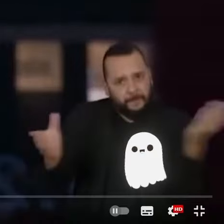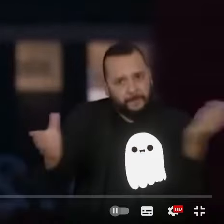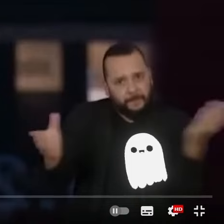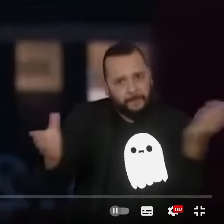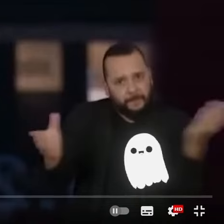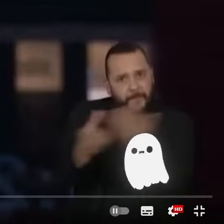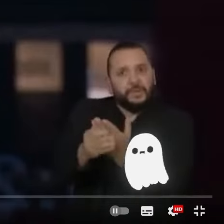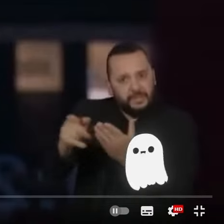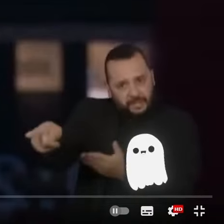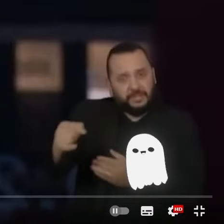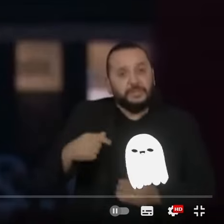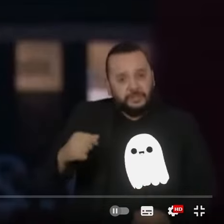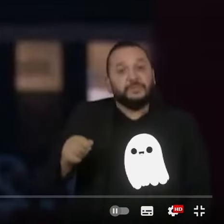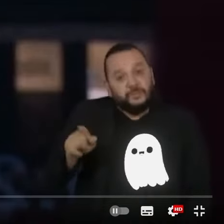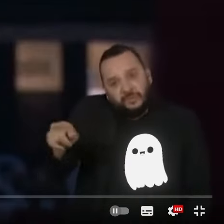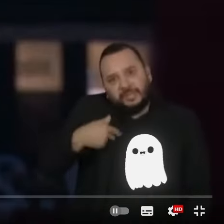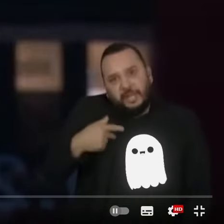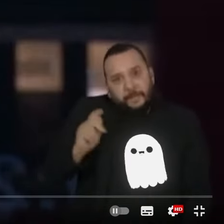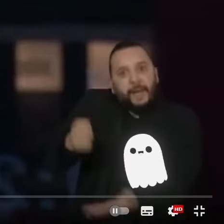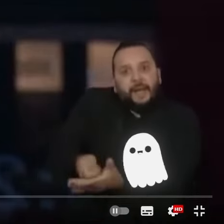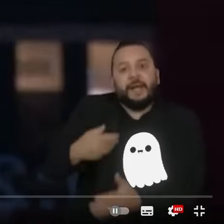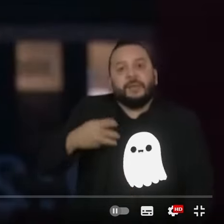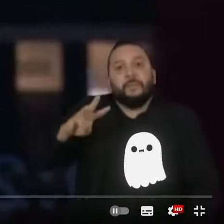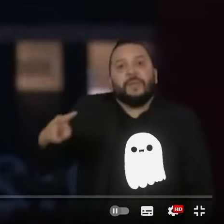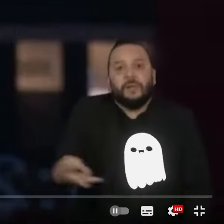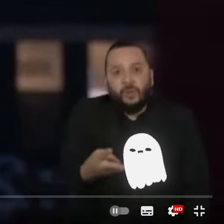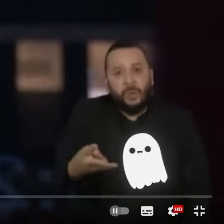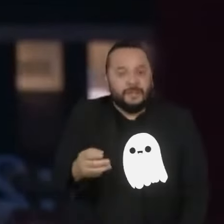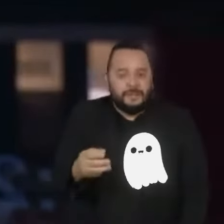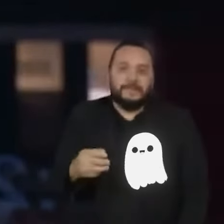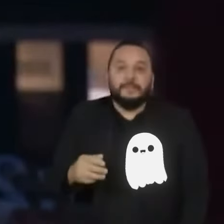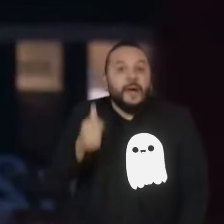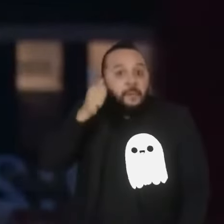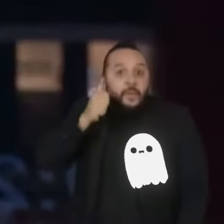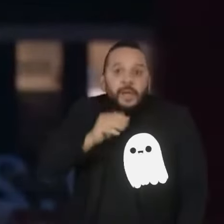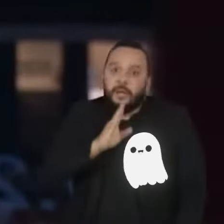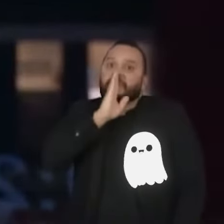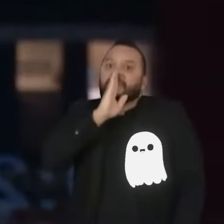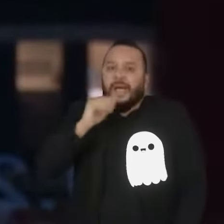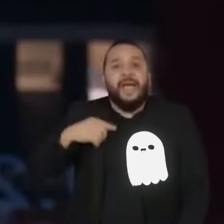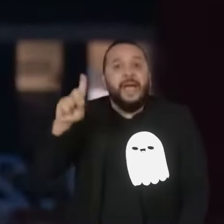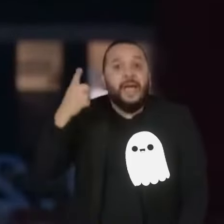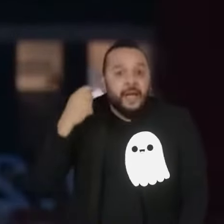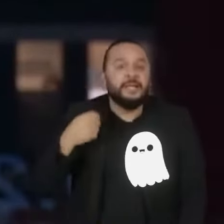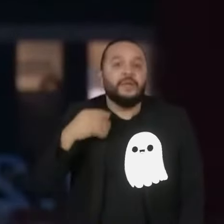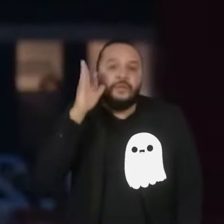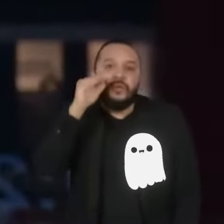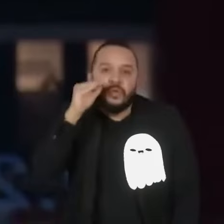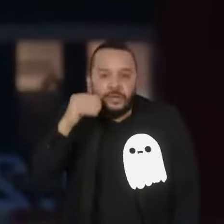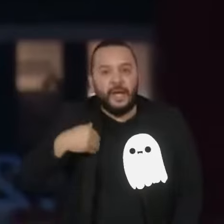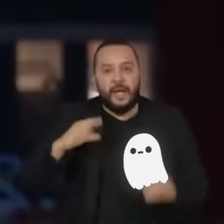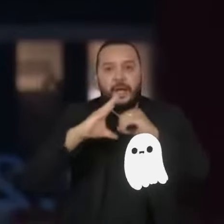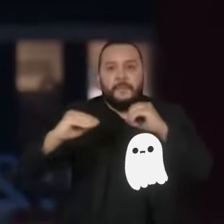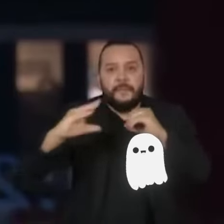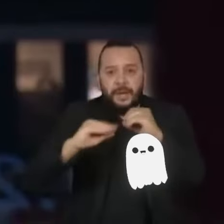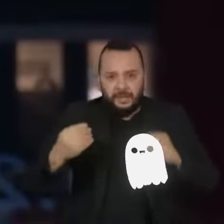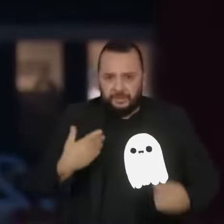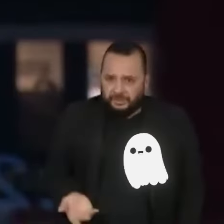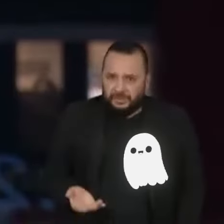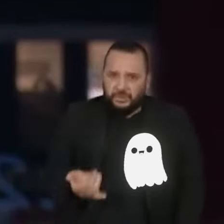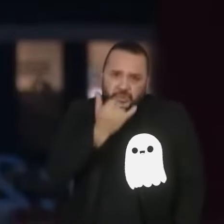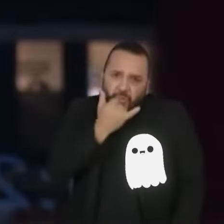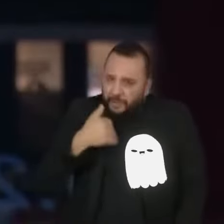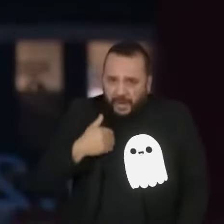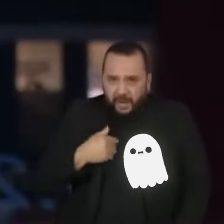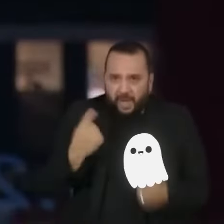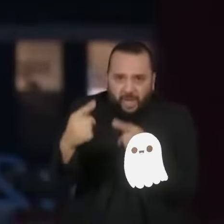perdão de ninguém. Eu quero que tu se foda. Não sei, talvez milhões pelo silêncio dessa mulher. Eu acho que é isso, funcionário da Band. Aproveita. Eu nem entraria nesse rumo com